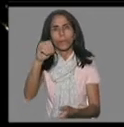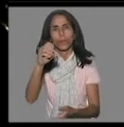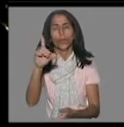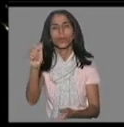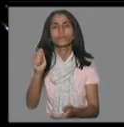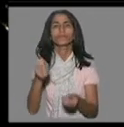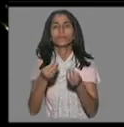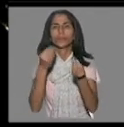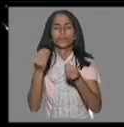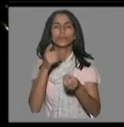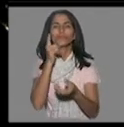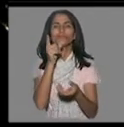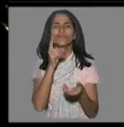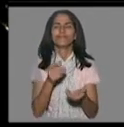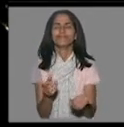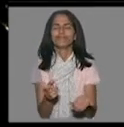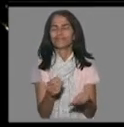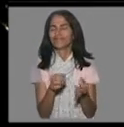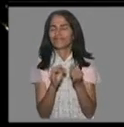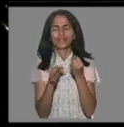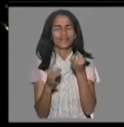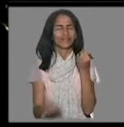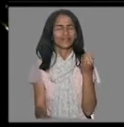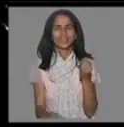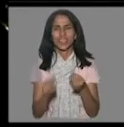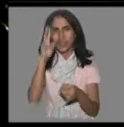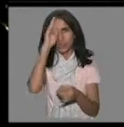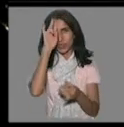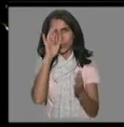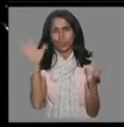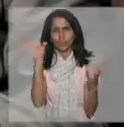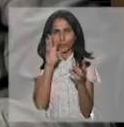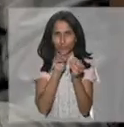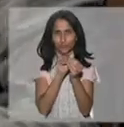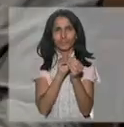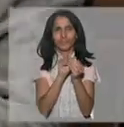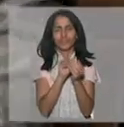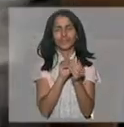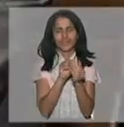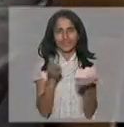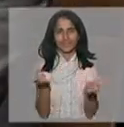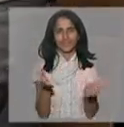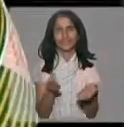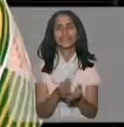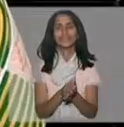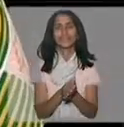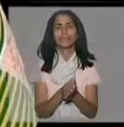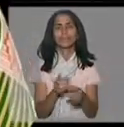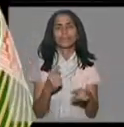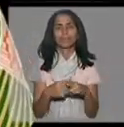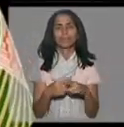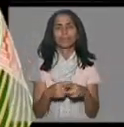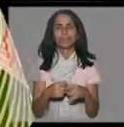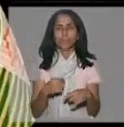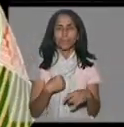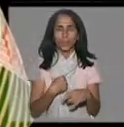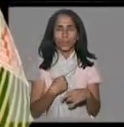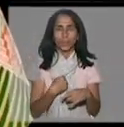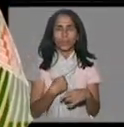levou para... Ai, Ricardo, uma longa história, viu? Então vamos resumir. Vamos resumir, né? Porque